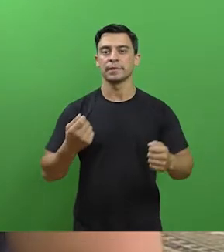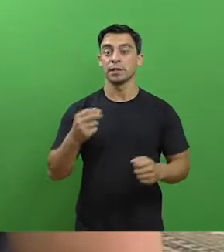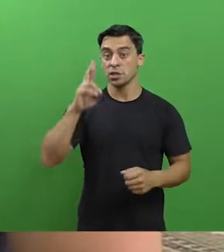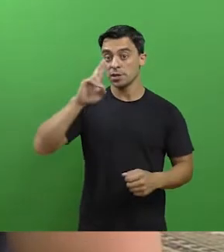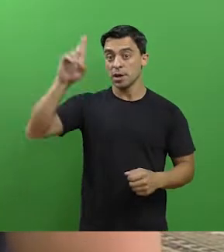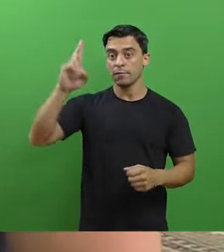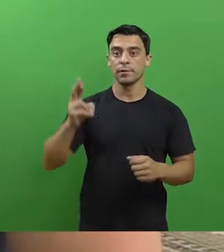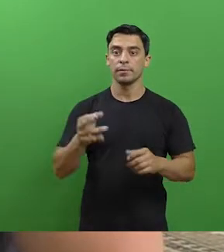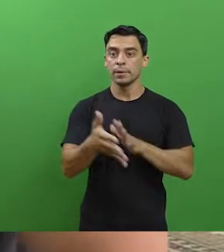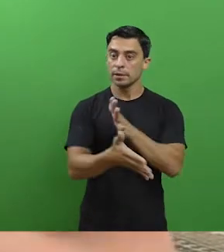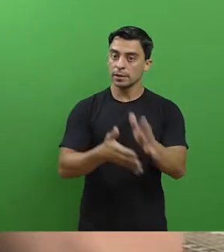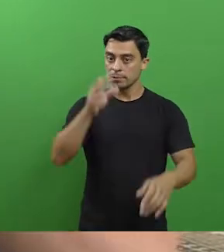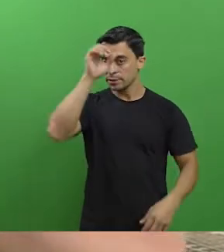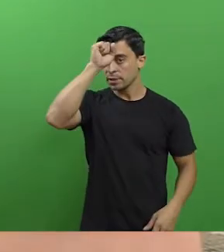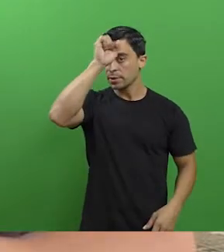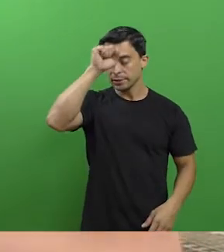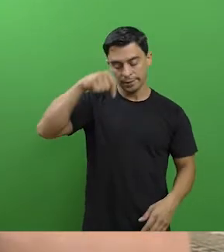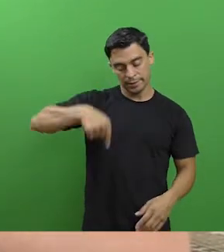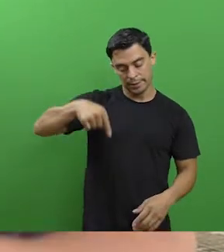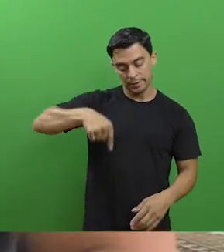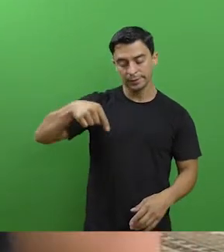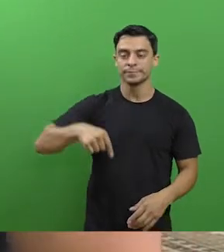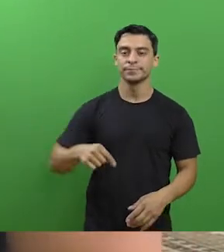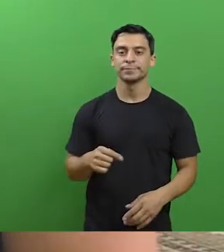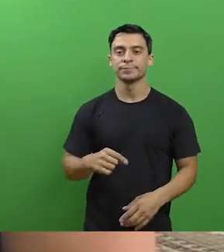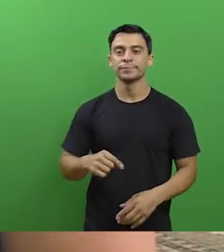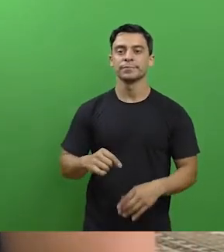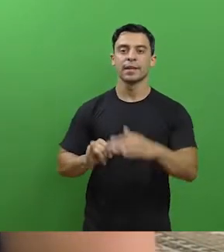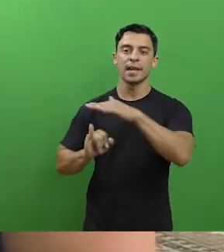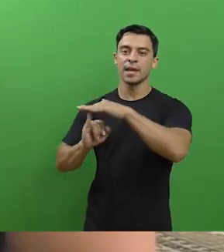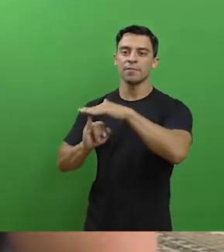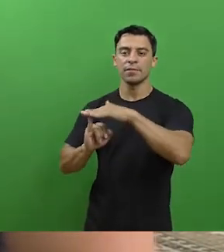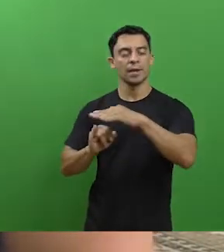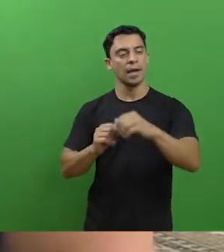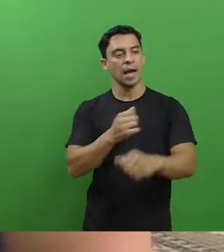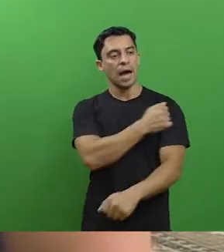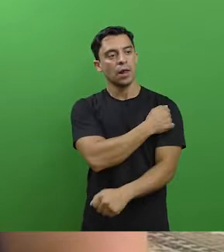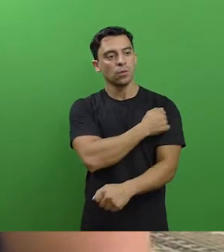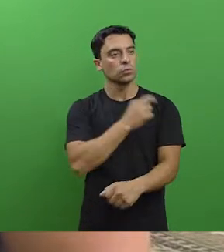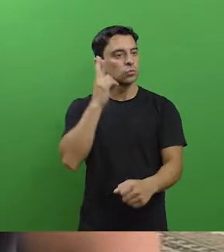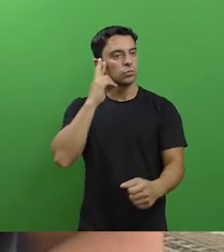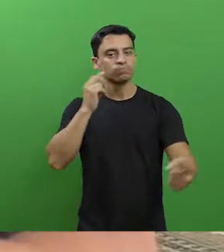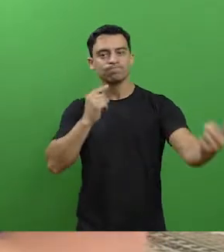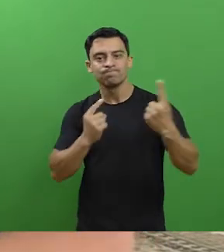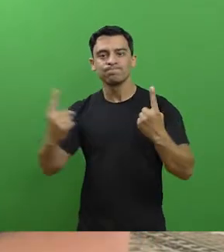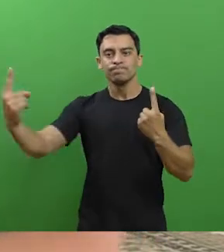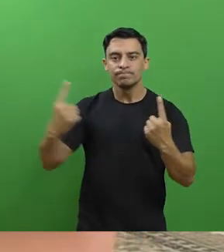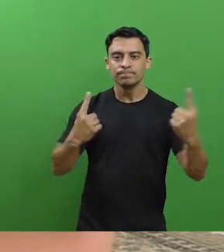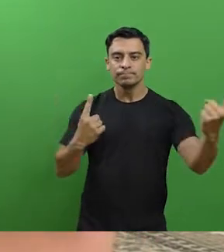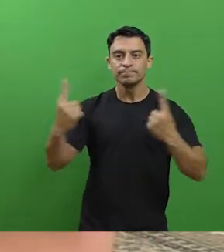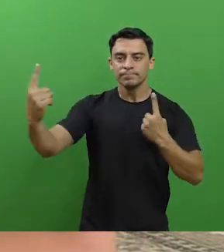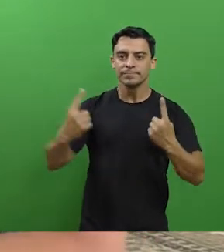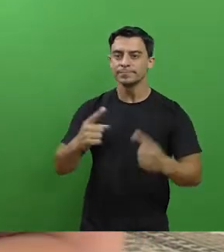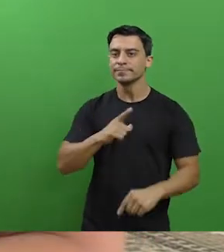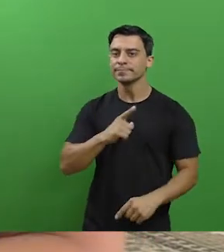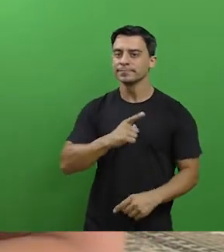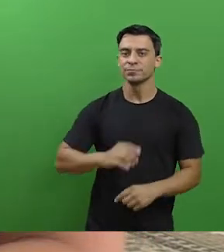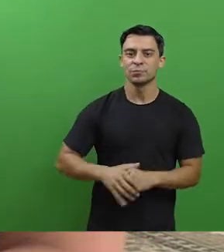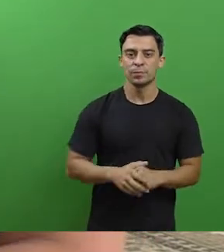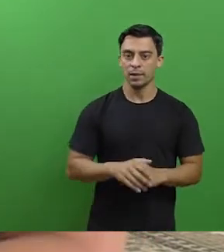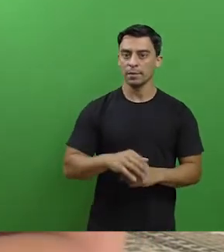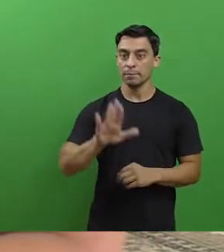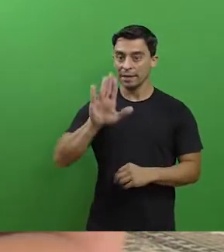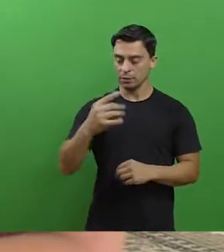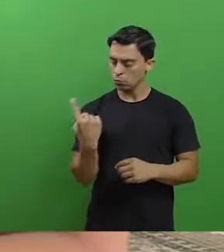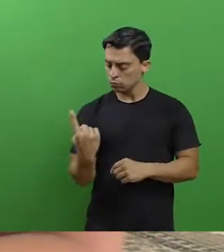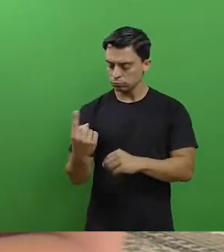né, instituição federal, tem os alunos que vêm. Daí é importante. Só que o mais importante é bom ter um intérprete, né? Vamos